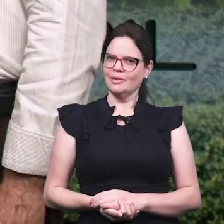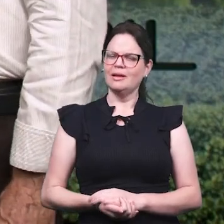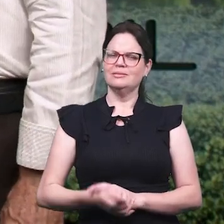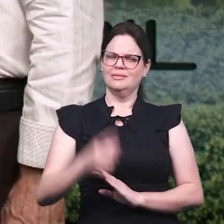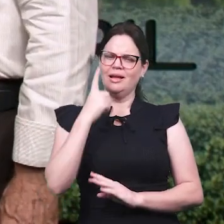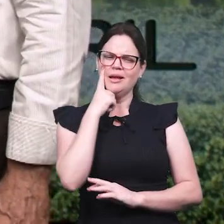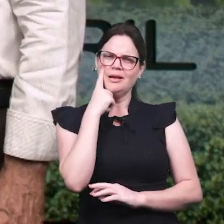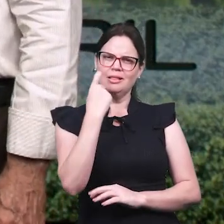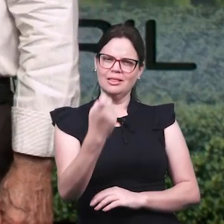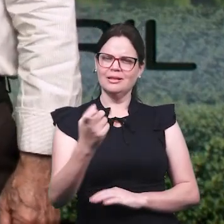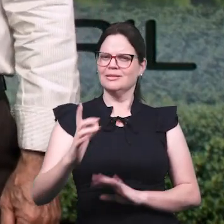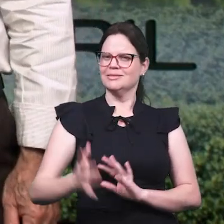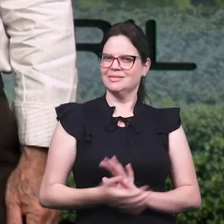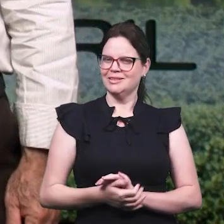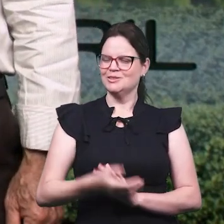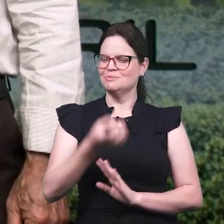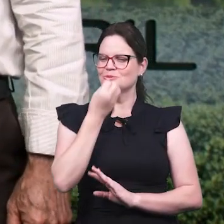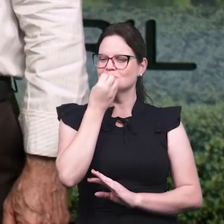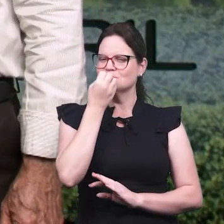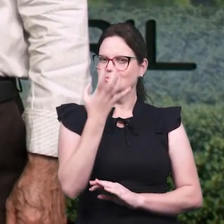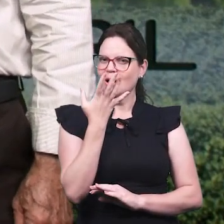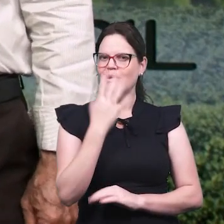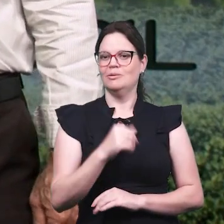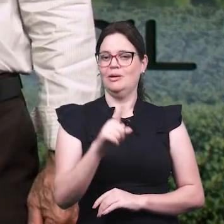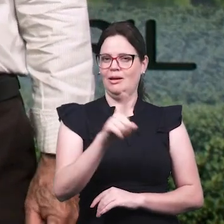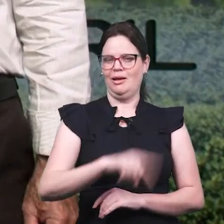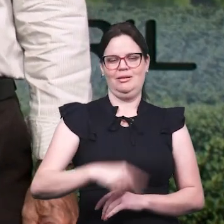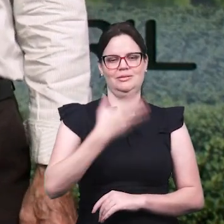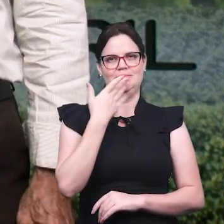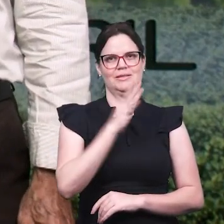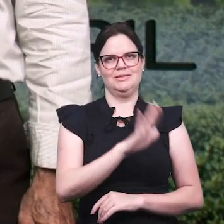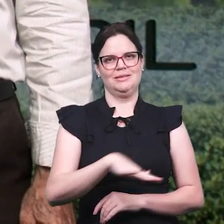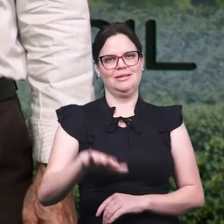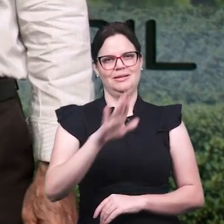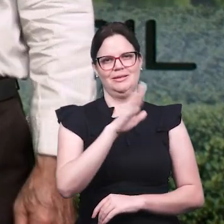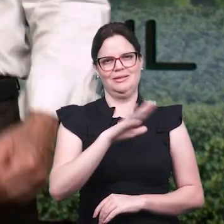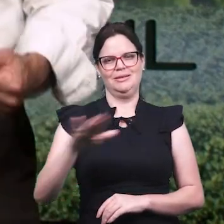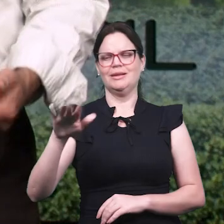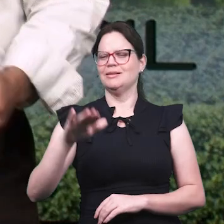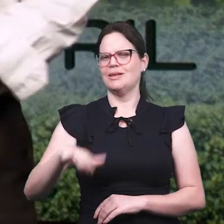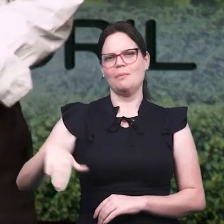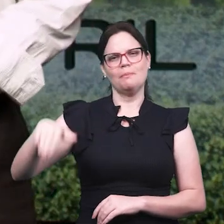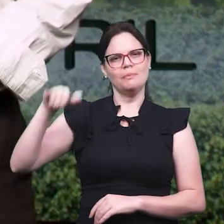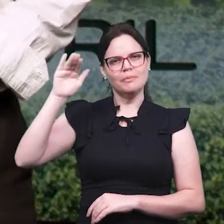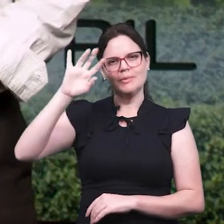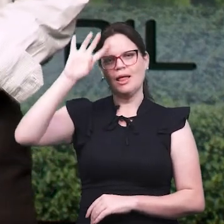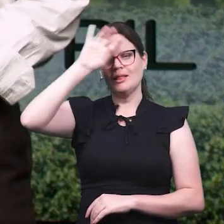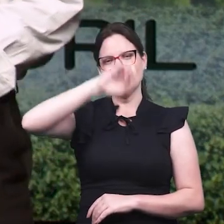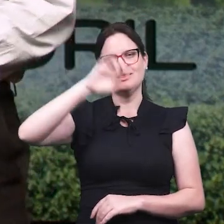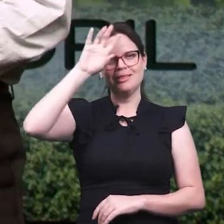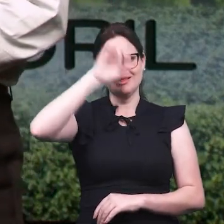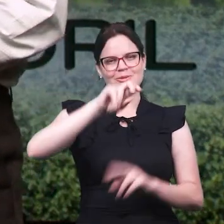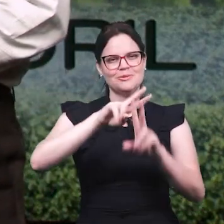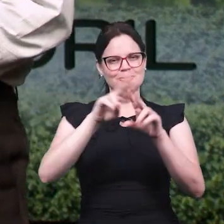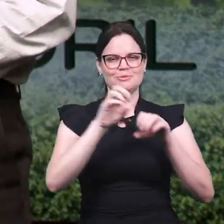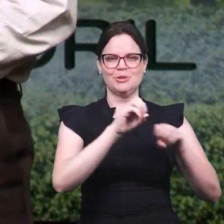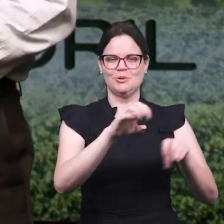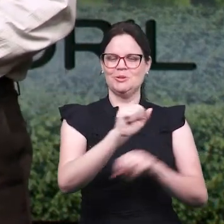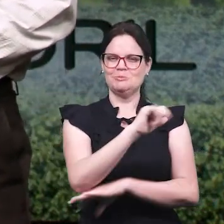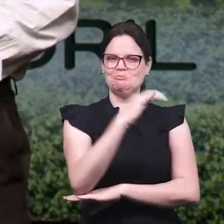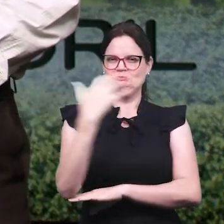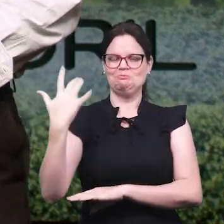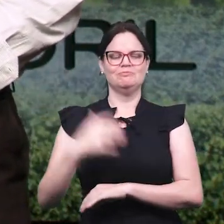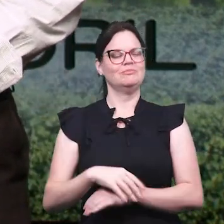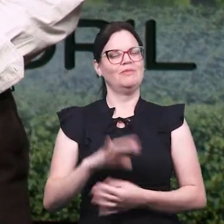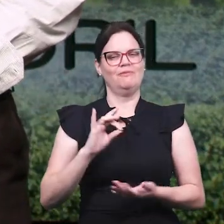Muito interessante. Como é bom que as crianças cresçam com estes ensinamentos. É verdade,